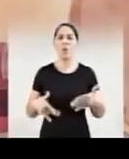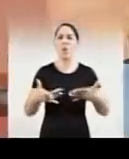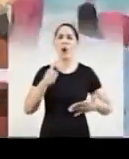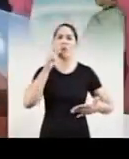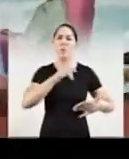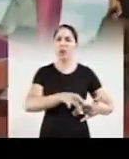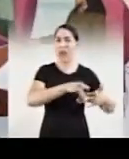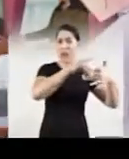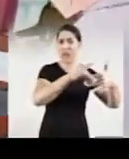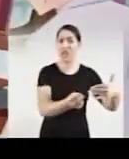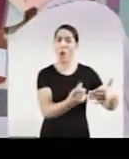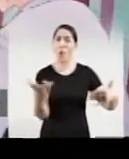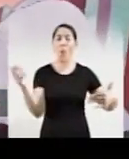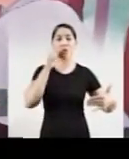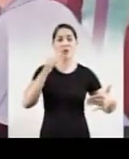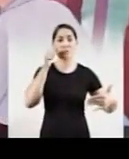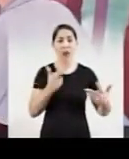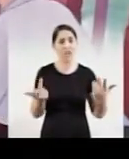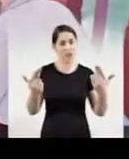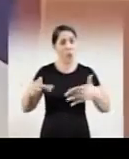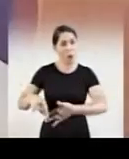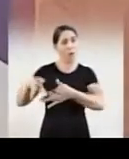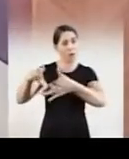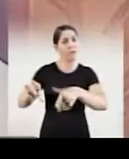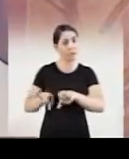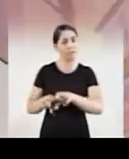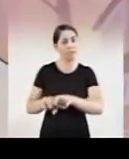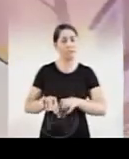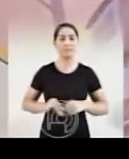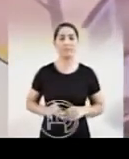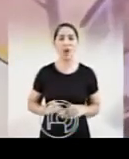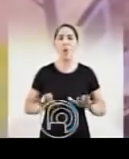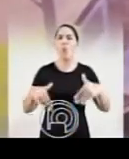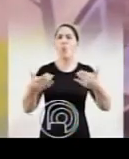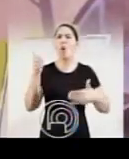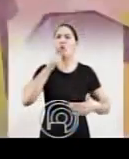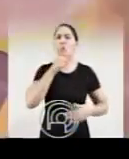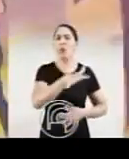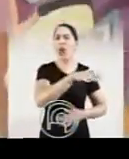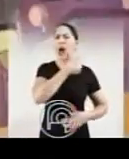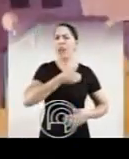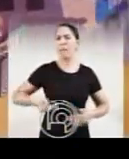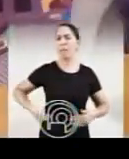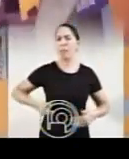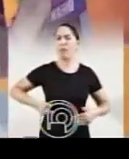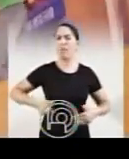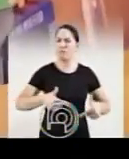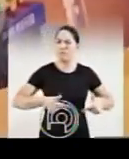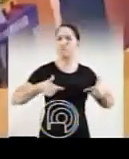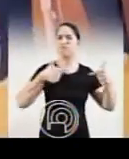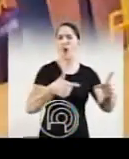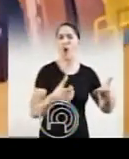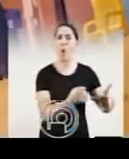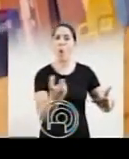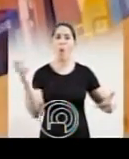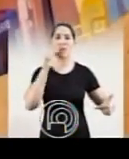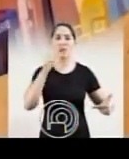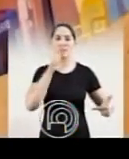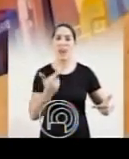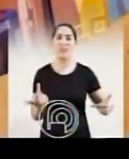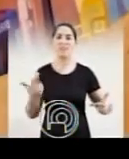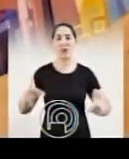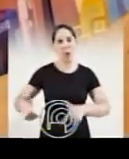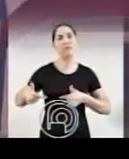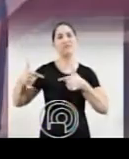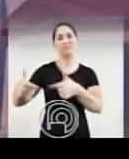mulher lidera, ela incentiva outras a liderarem também. Quando uma mulher ocupa um cargo público, incentiva outras a ocuparem